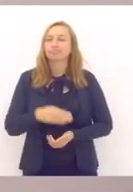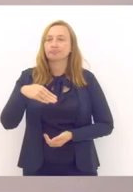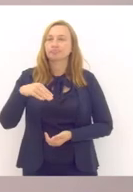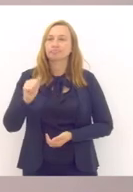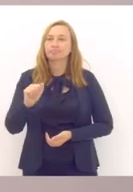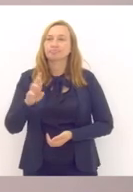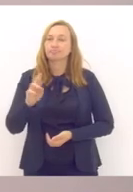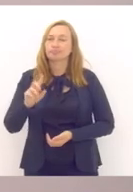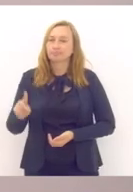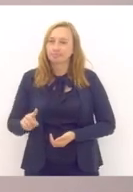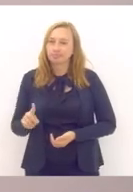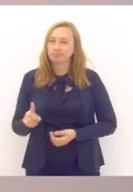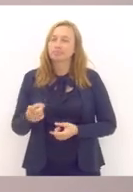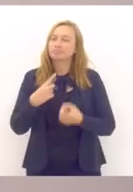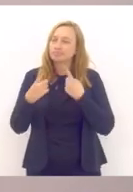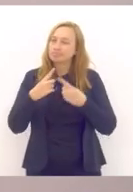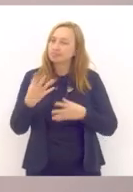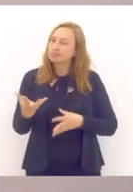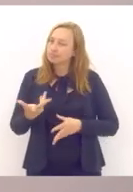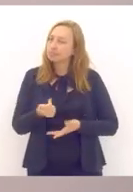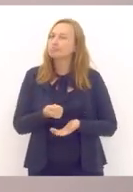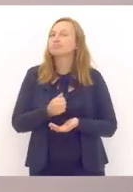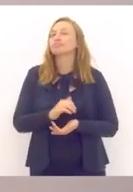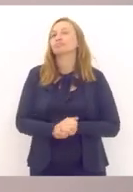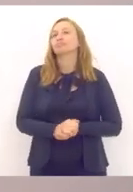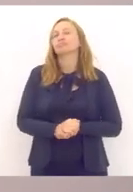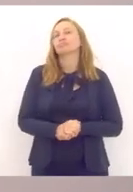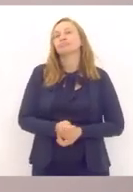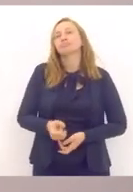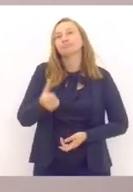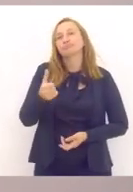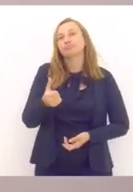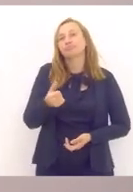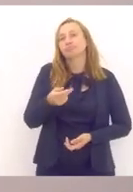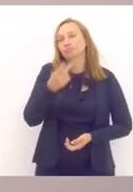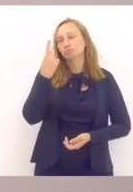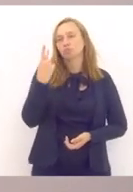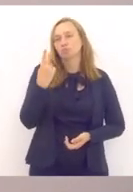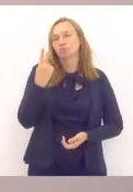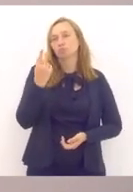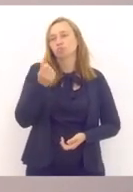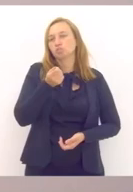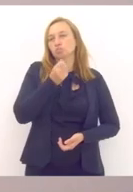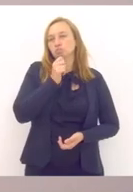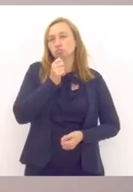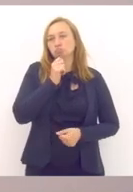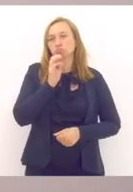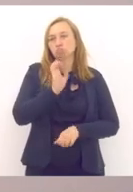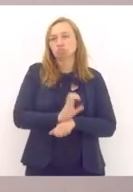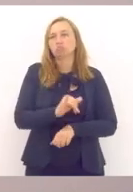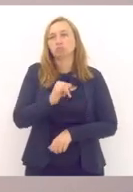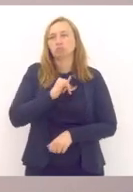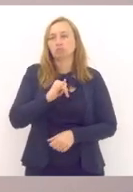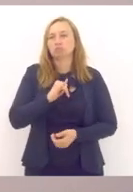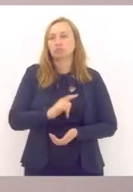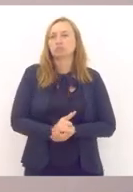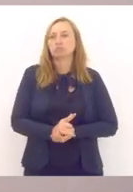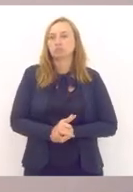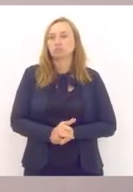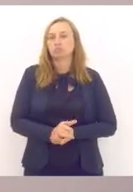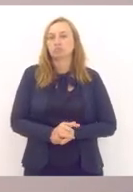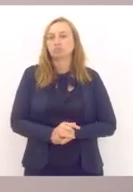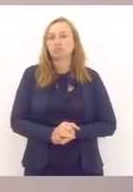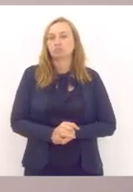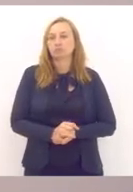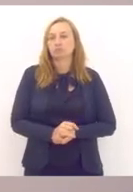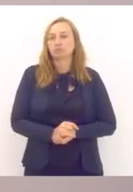para poder fazer uma discussão mais qualificada. Quase nenhum Estado tem isso. Deixa eu falar de novo, quase nenhum Estado